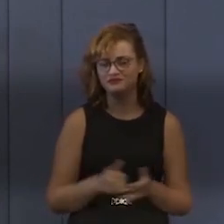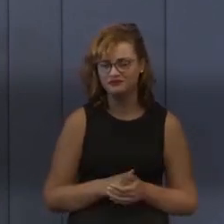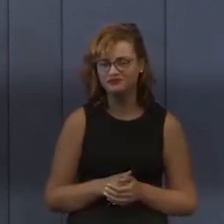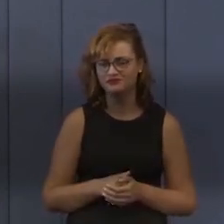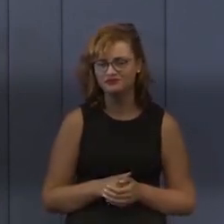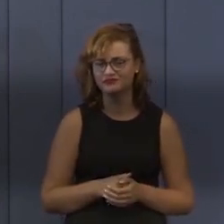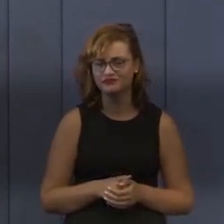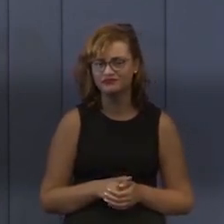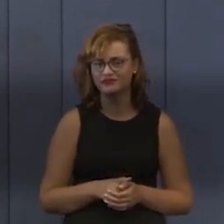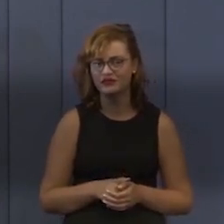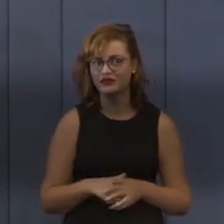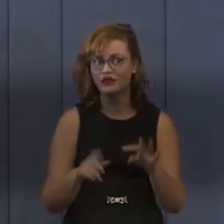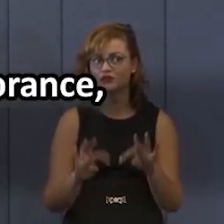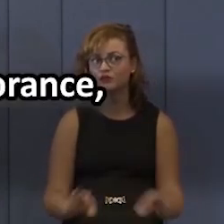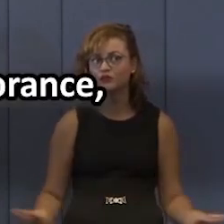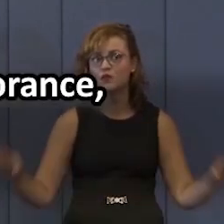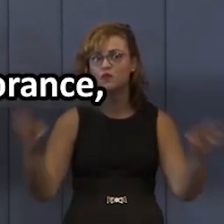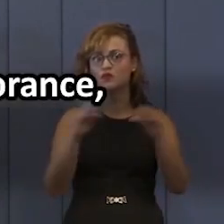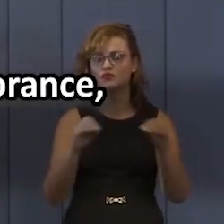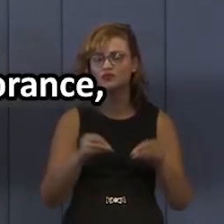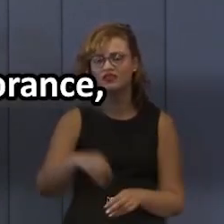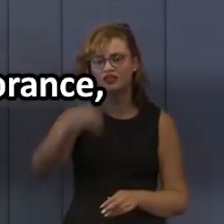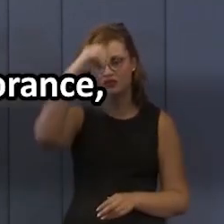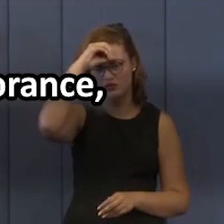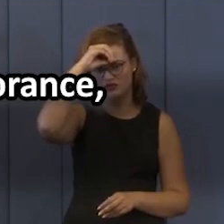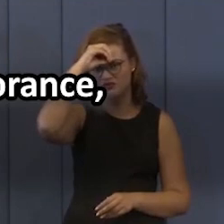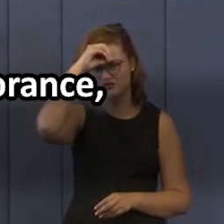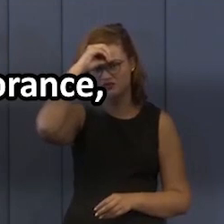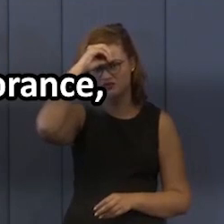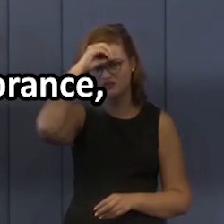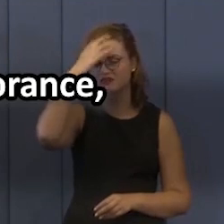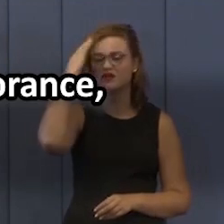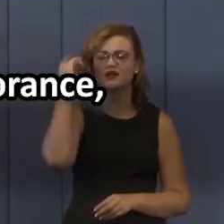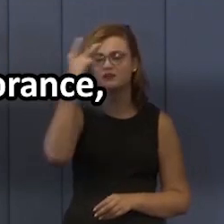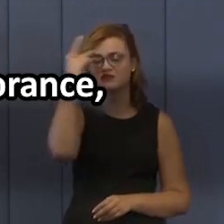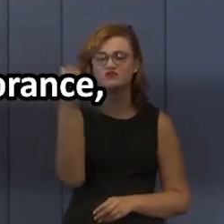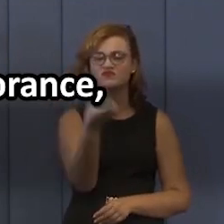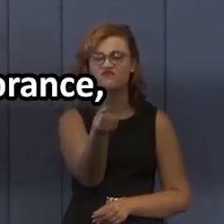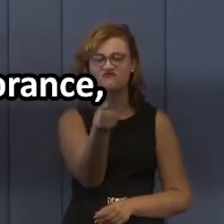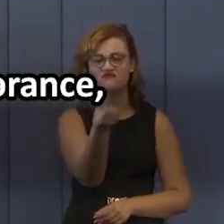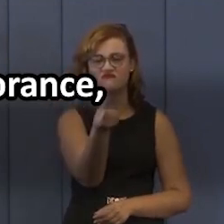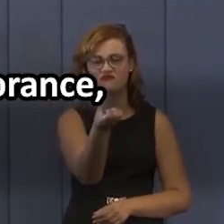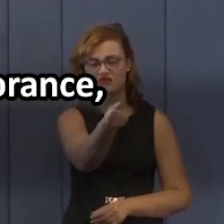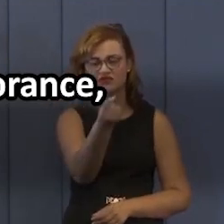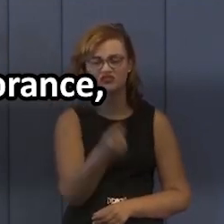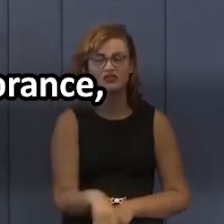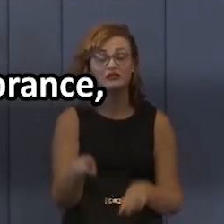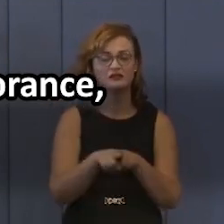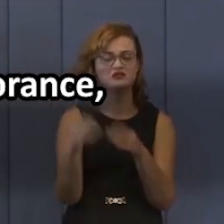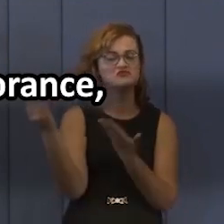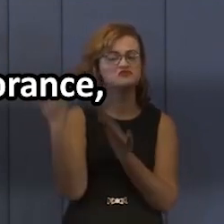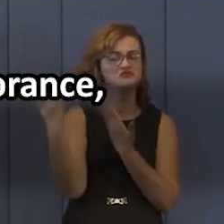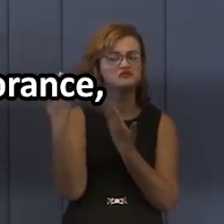Esse é o grau em que a gente chegou, quer dizer, há um domínio total e absoluto da ignorância,